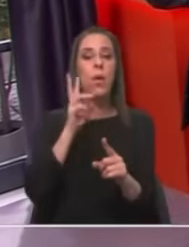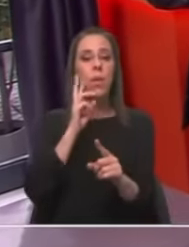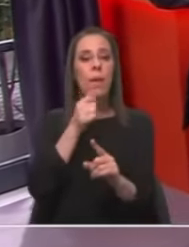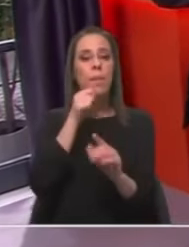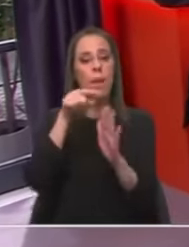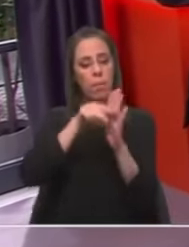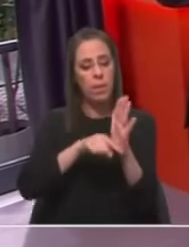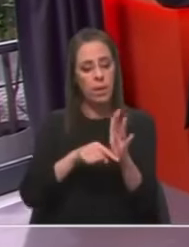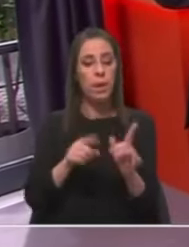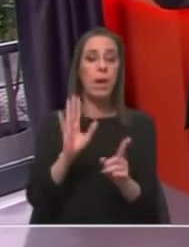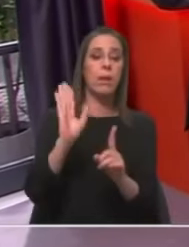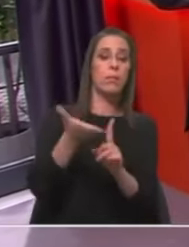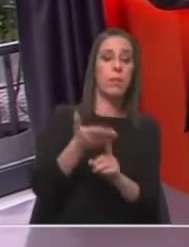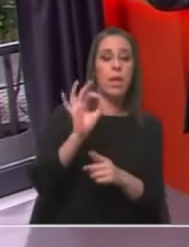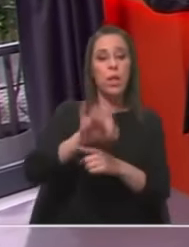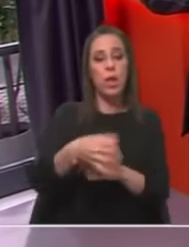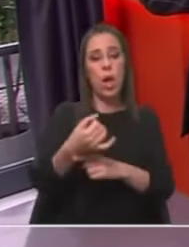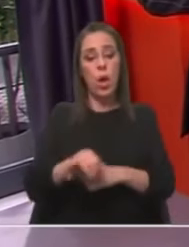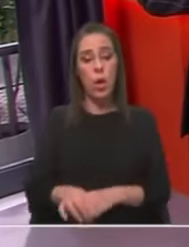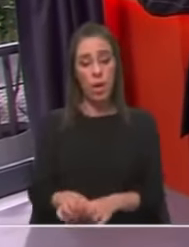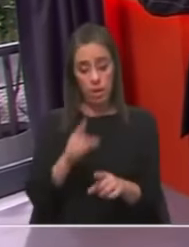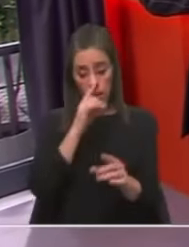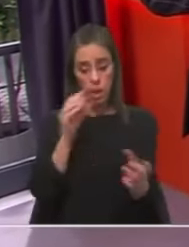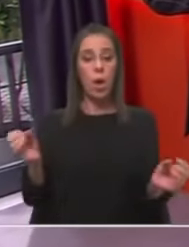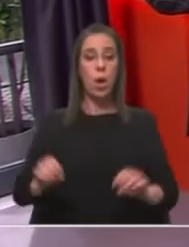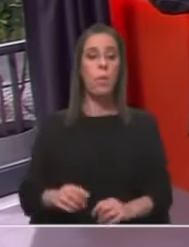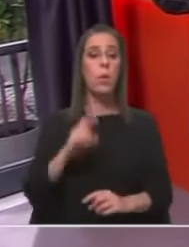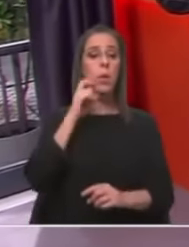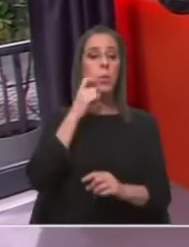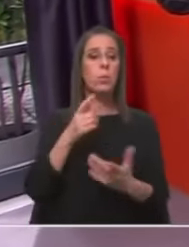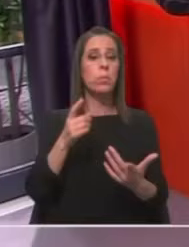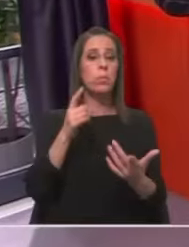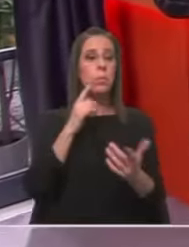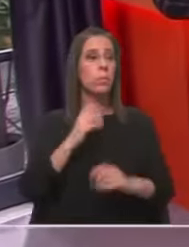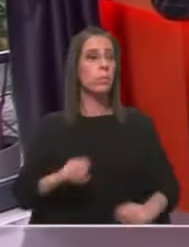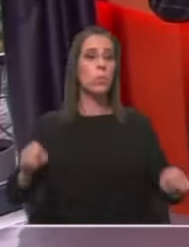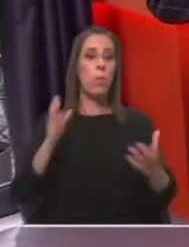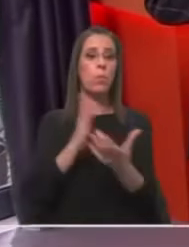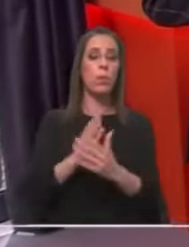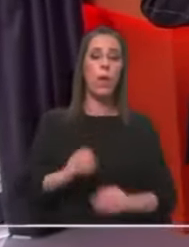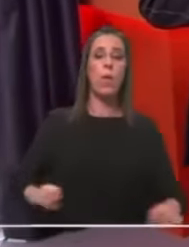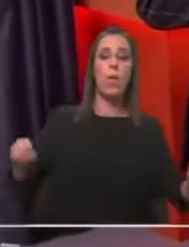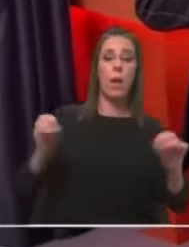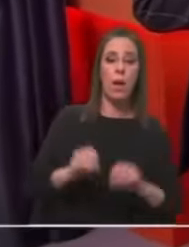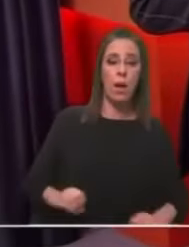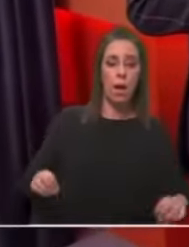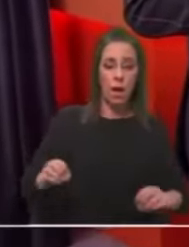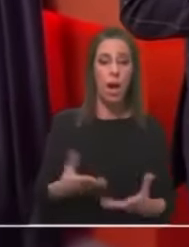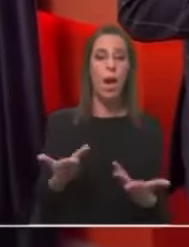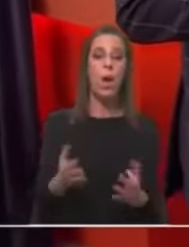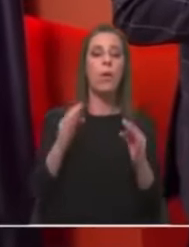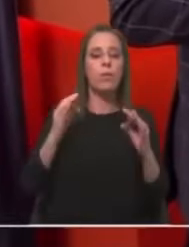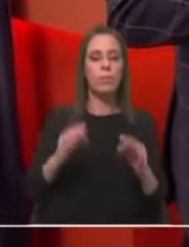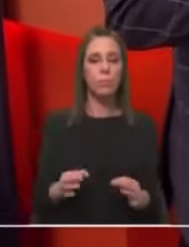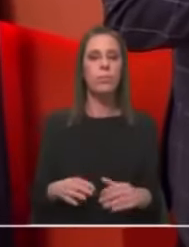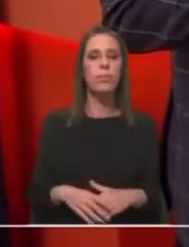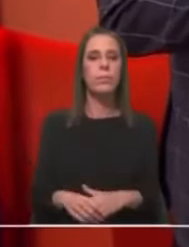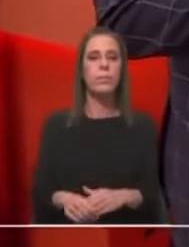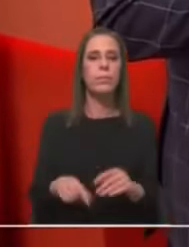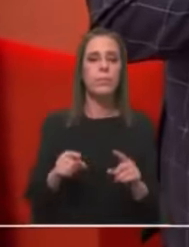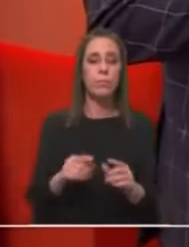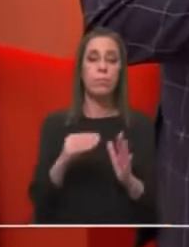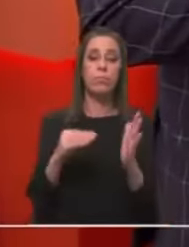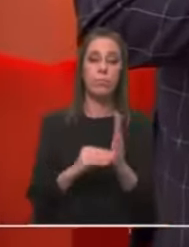medidas de coação ou não. Enquanto isso não acontecesse, ele não era sujeito processual em lado nenhum. Agora já é, vai